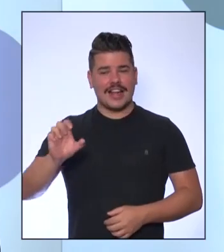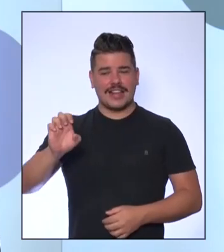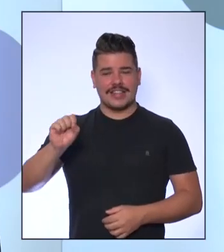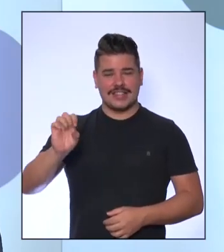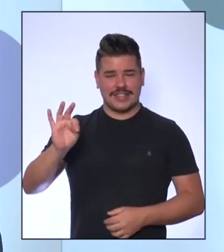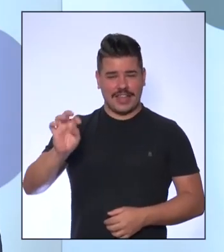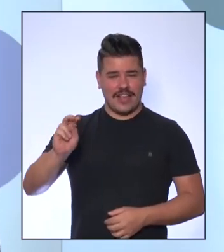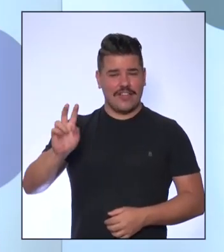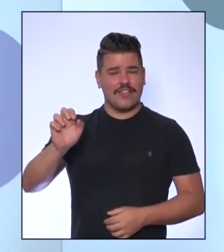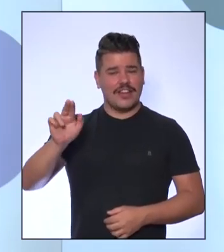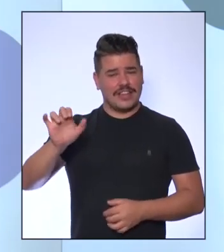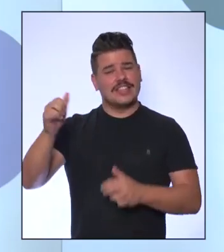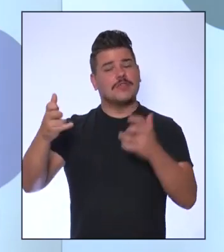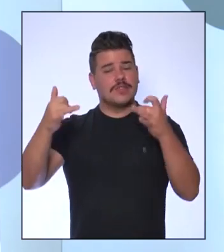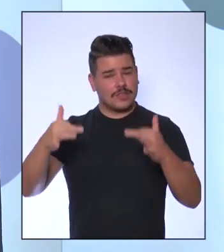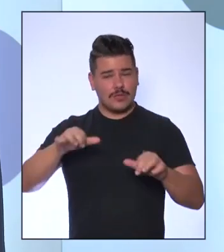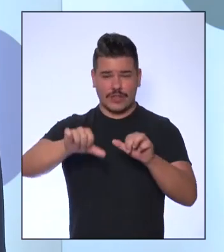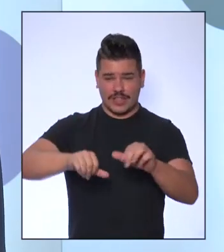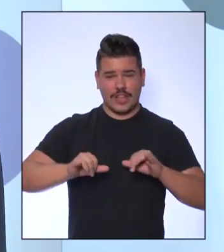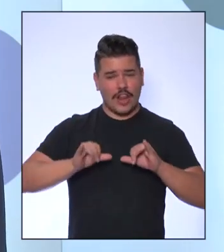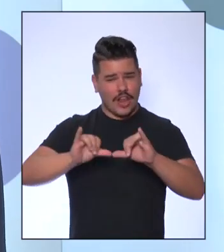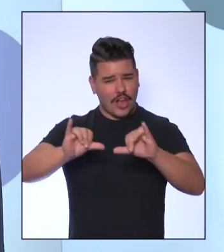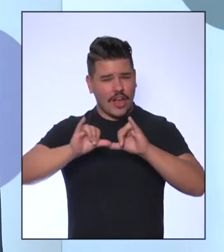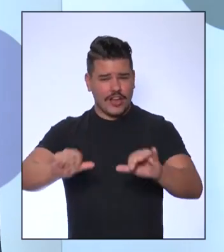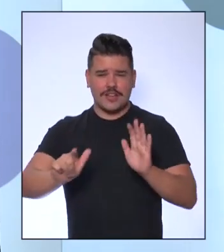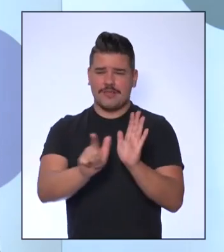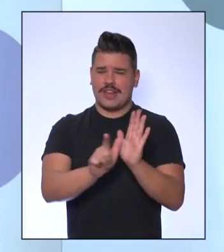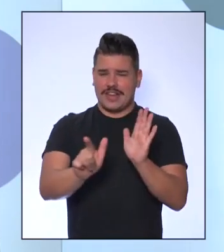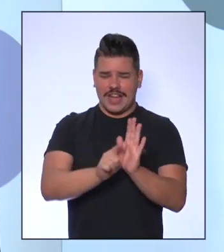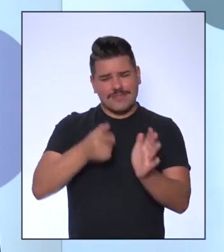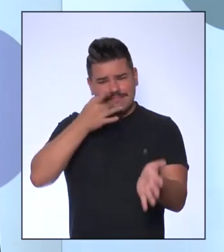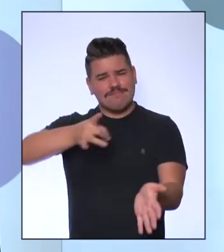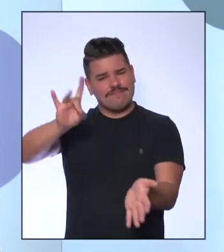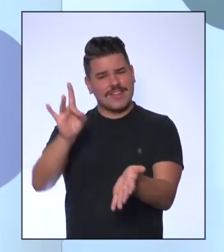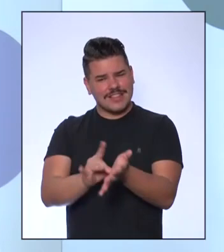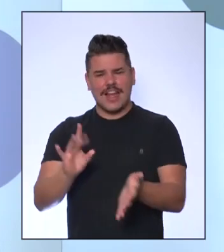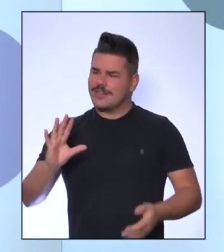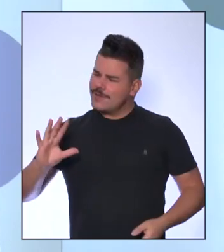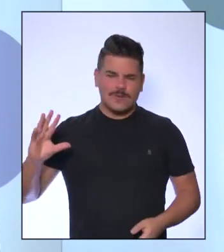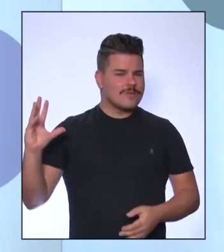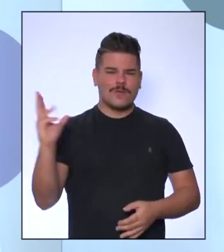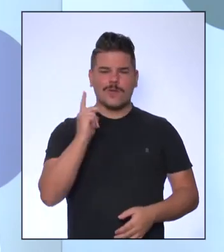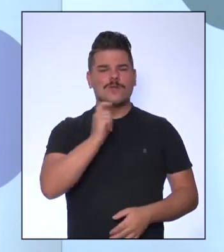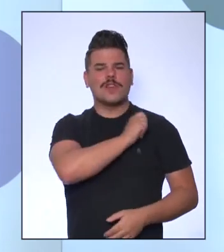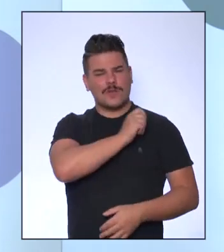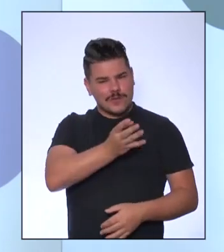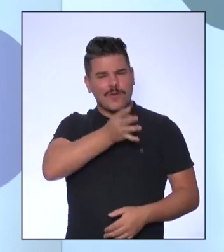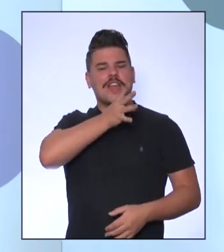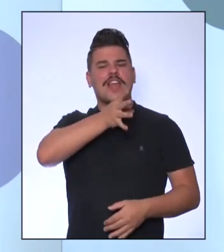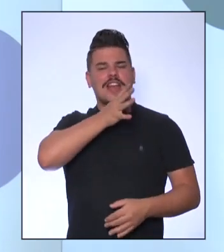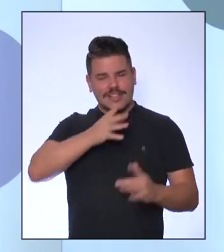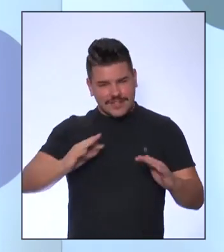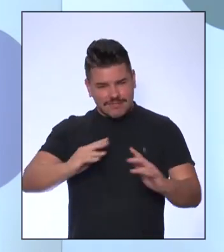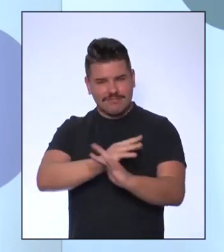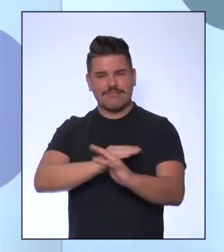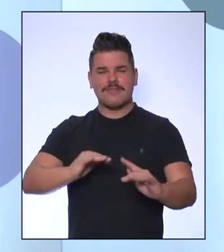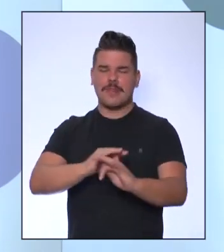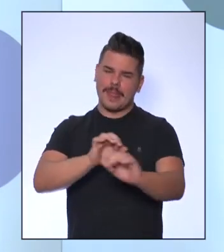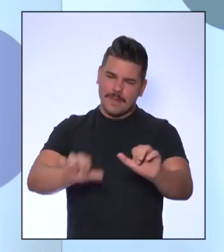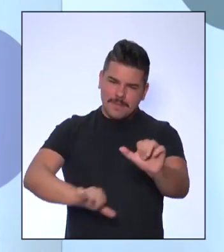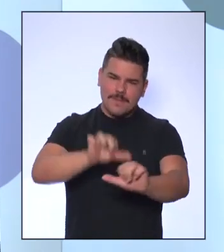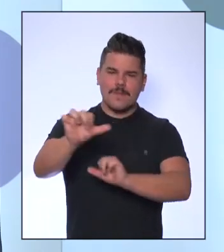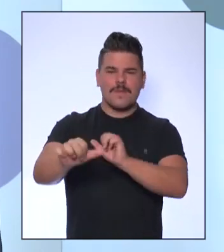das lojas, dos mercados. De fato, professora, nossos alunos estão inteirados aqui sobre as novas